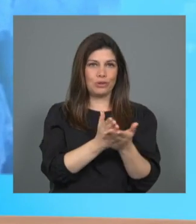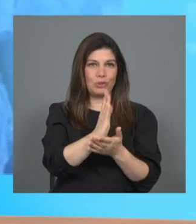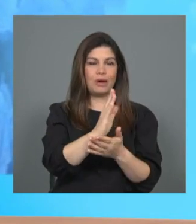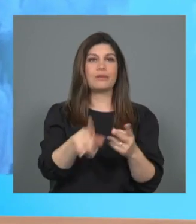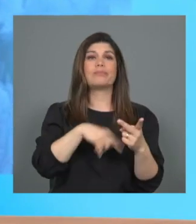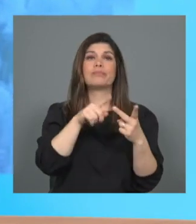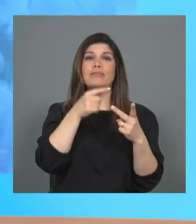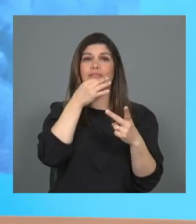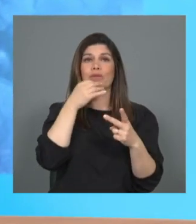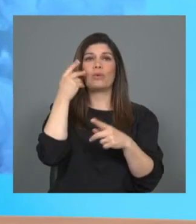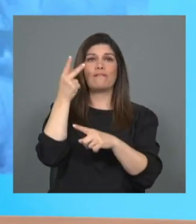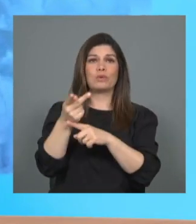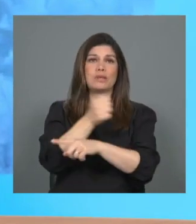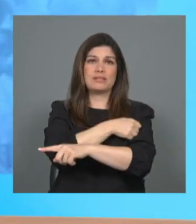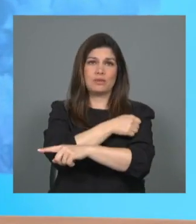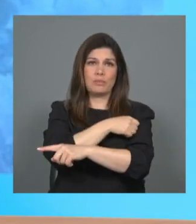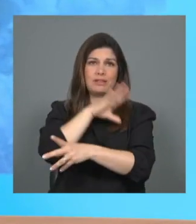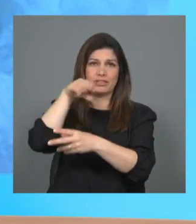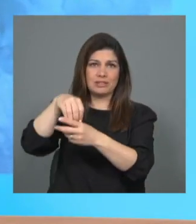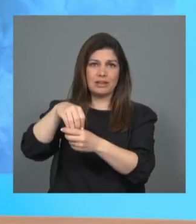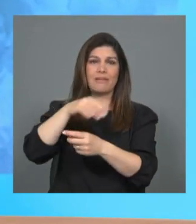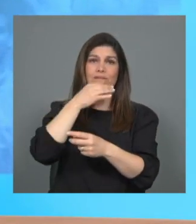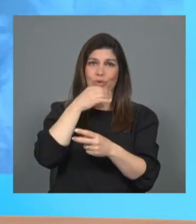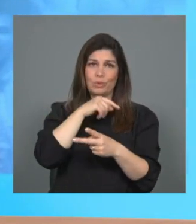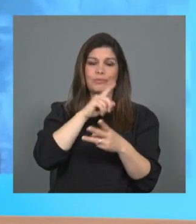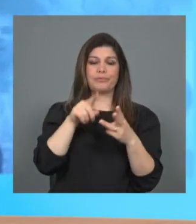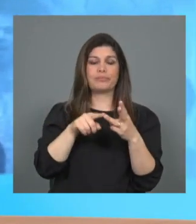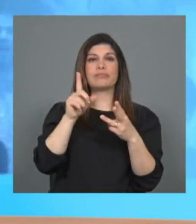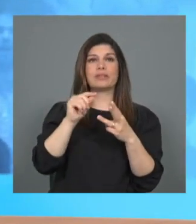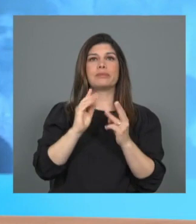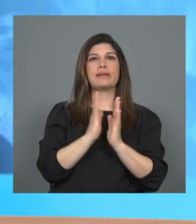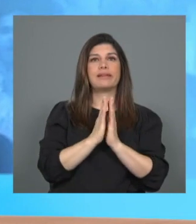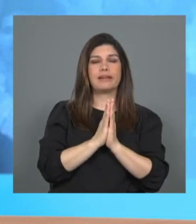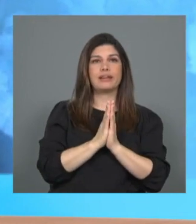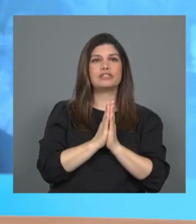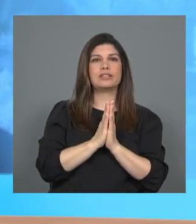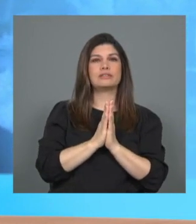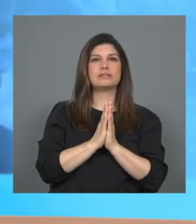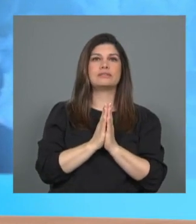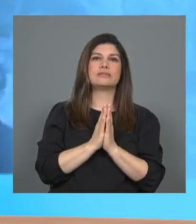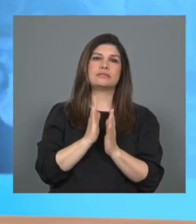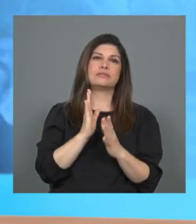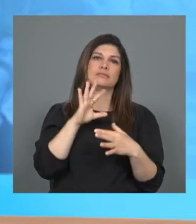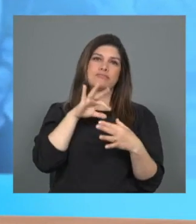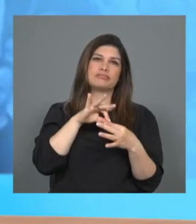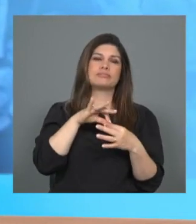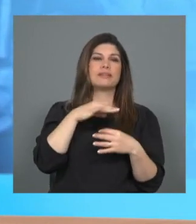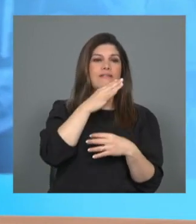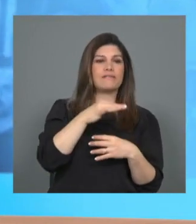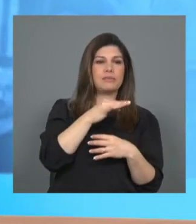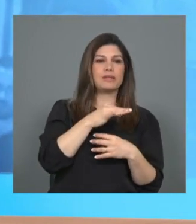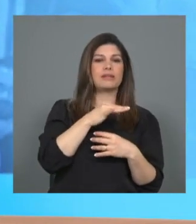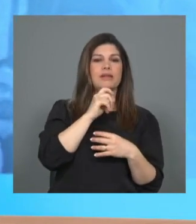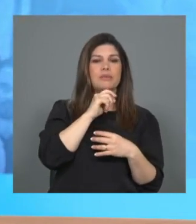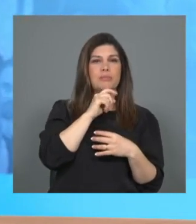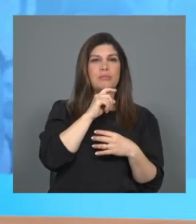violência doméstica, falou-se também da própria igreja doméstica e da forma como as famílias se podem organizar para começarem a ser elas